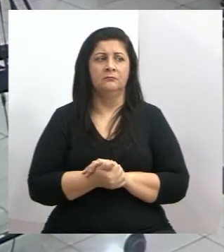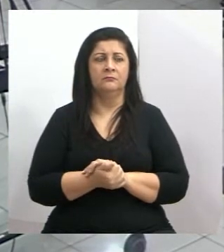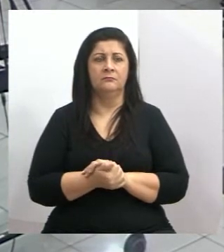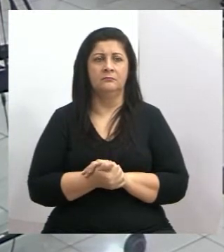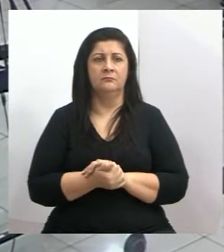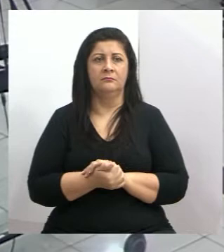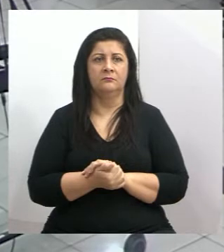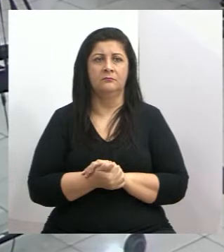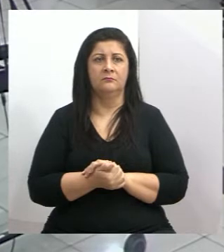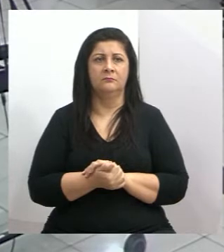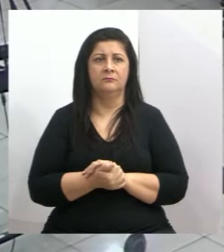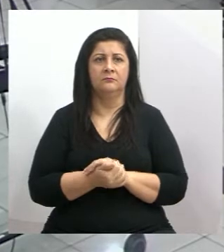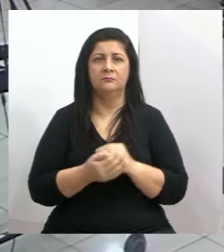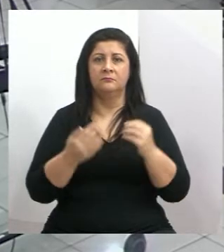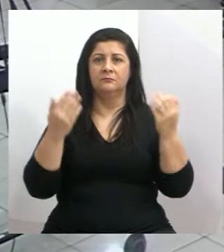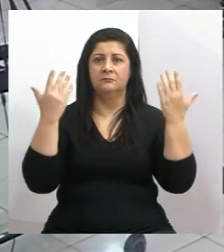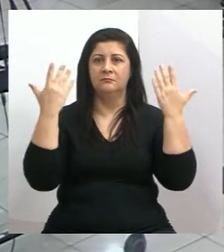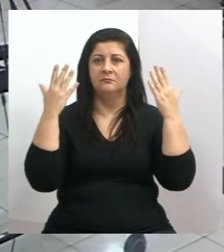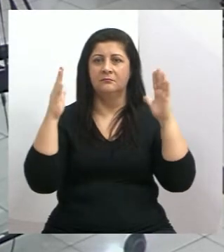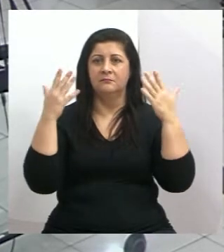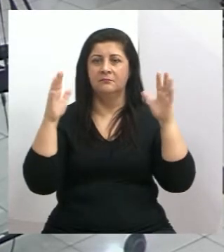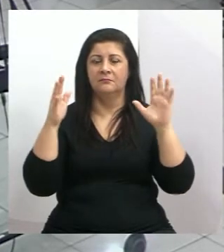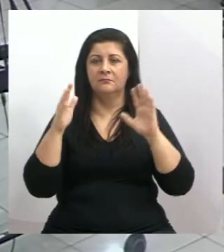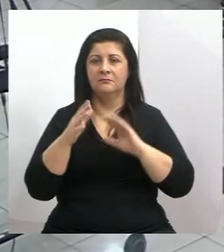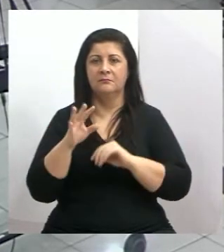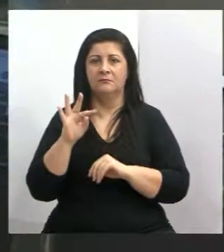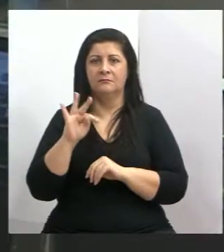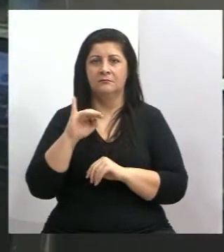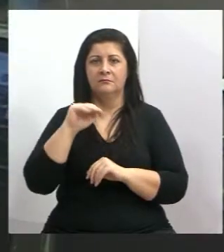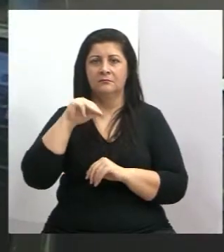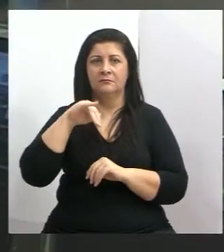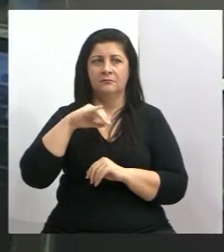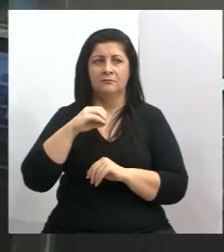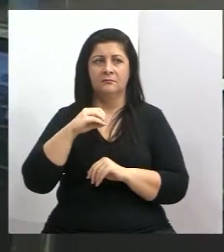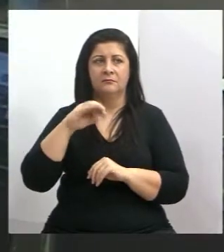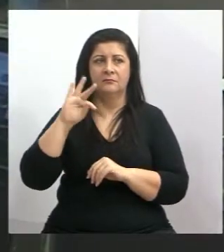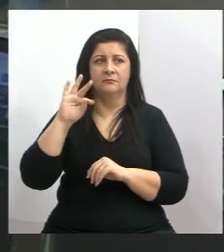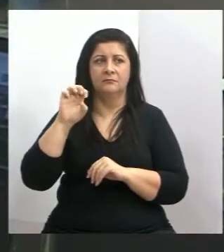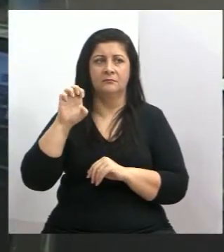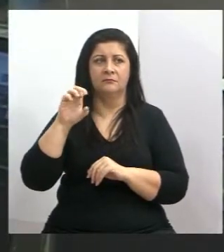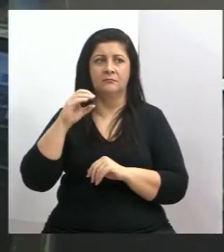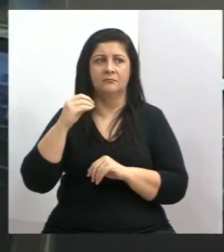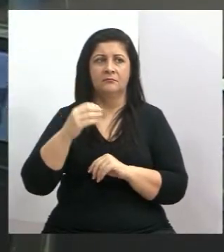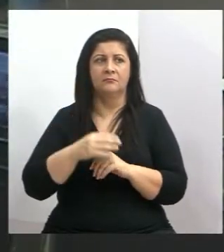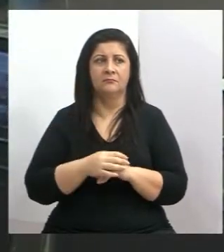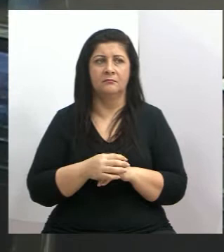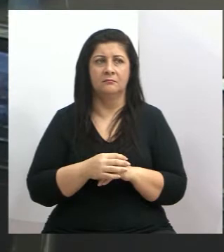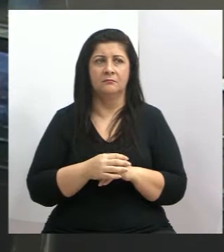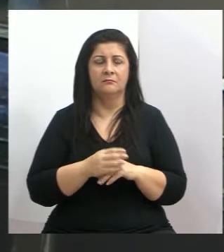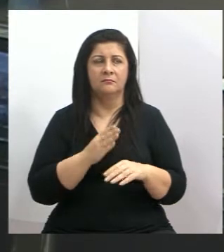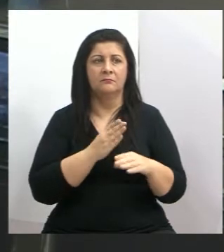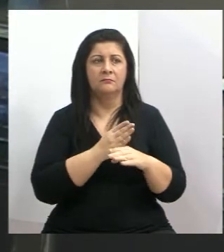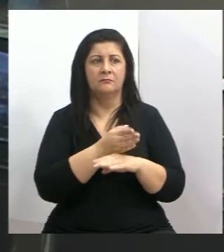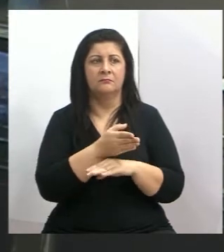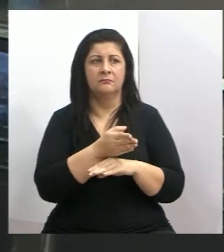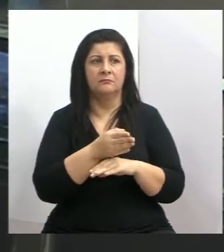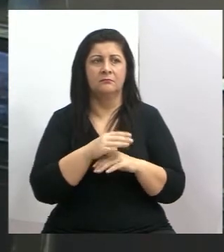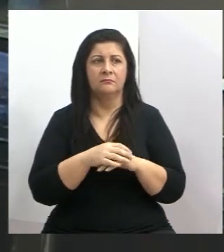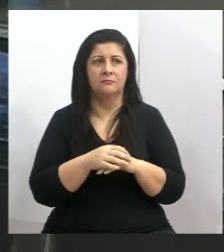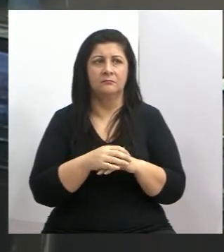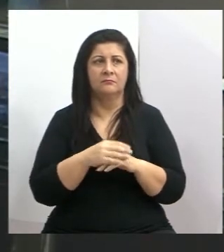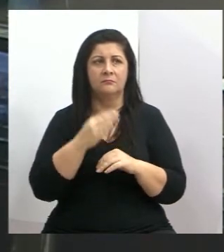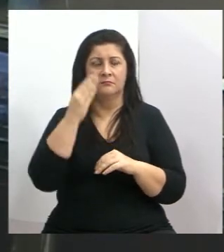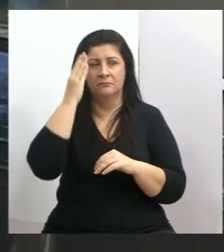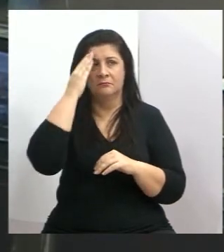os parabéns ao Vereador Rogério Timóteo pela iniciativa três semanas eu estive lá a vereador EA situação realmente a caótica a gente